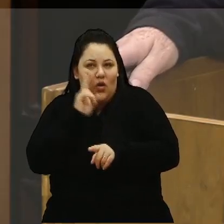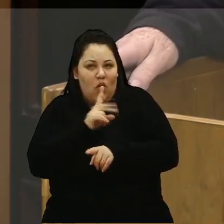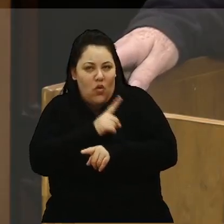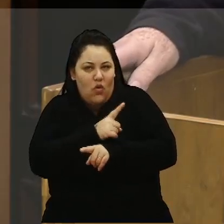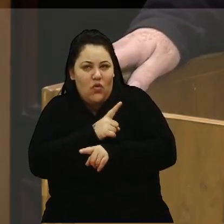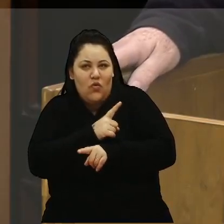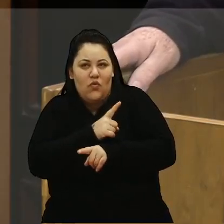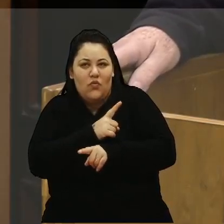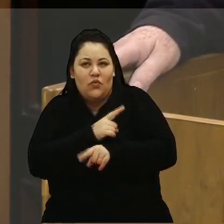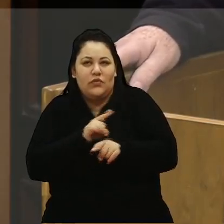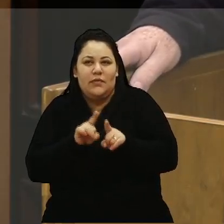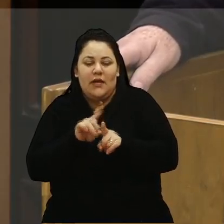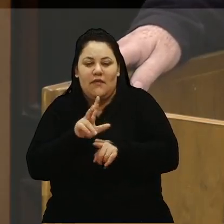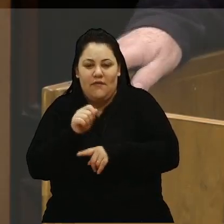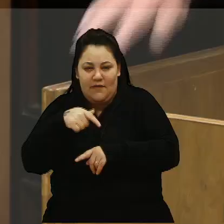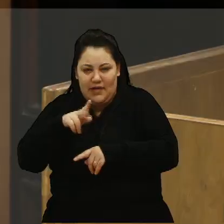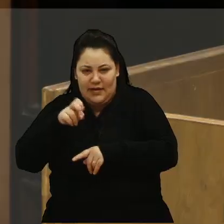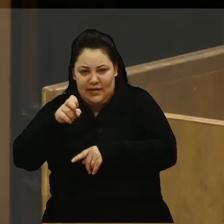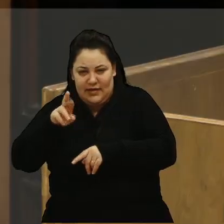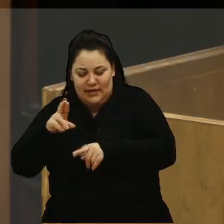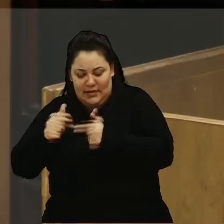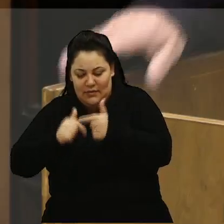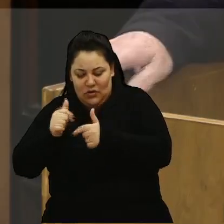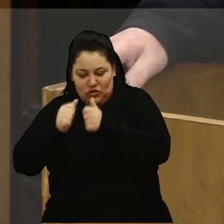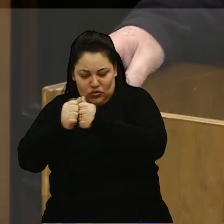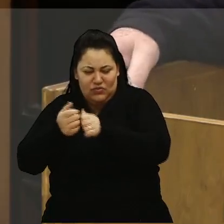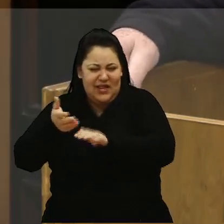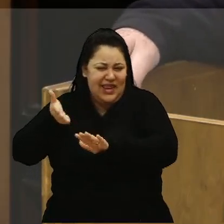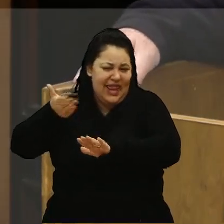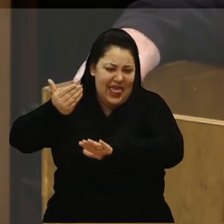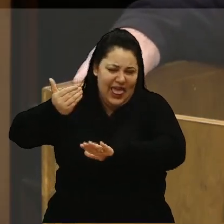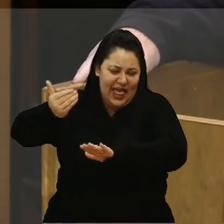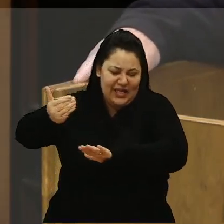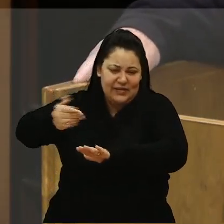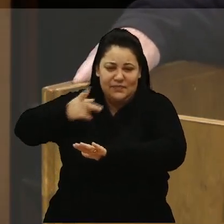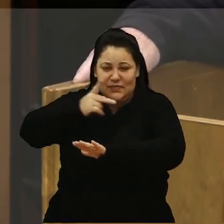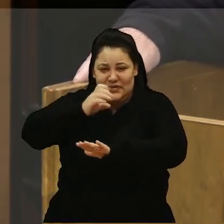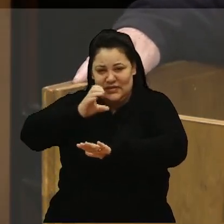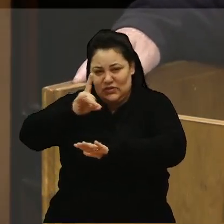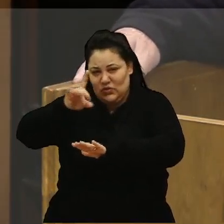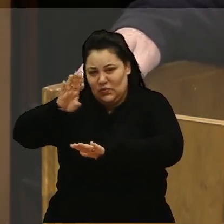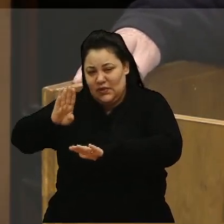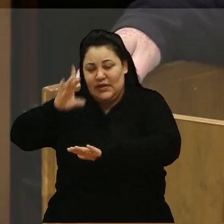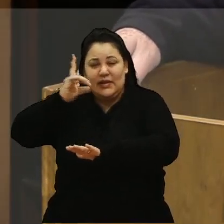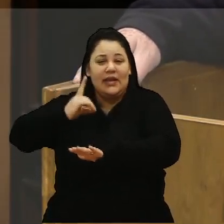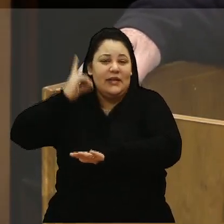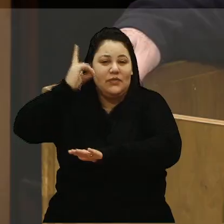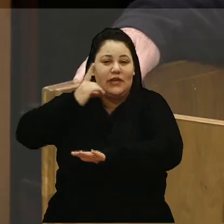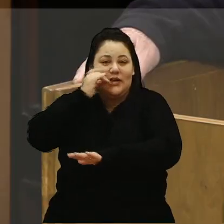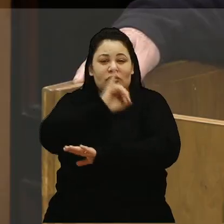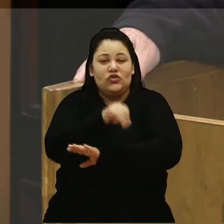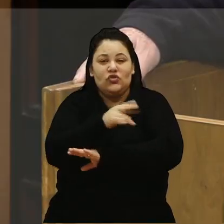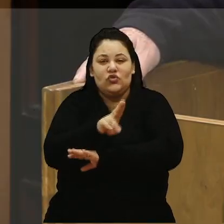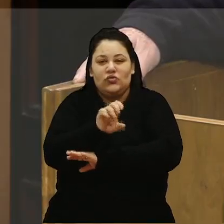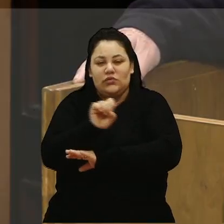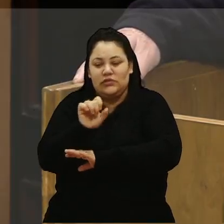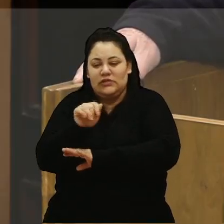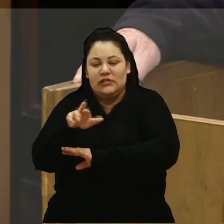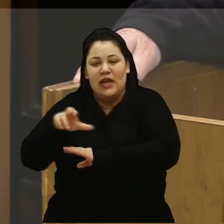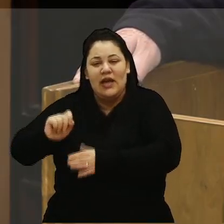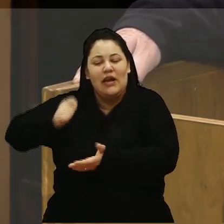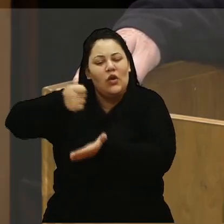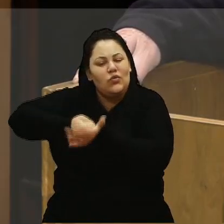que militou comigo lá nos tempos antigos de PCdoB, da deputada Jussara Coni,